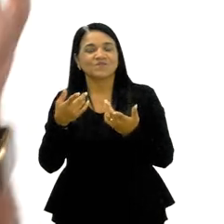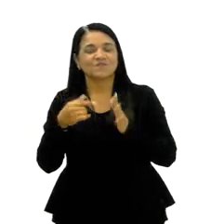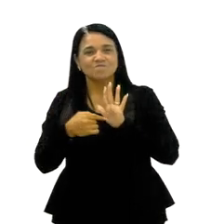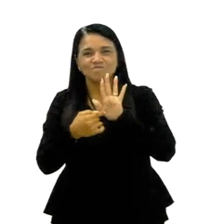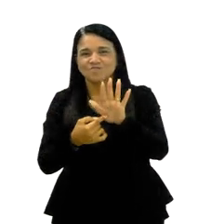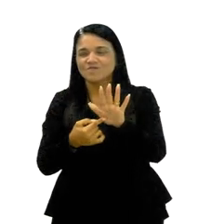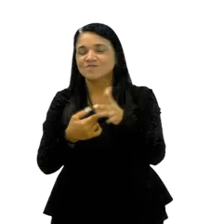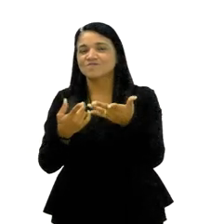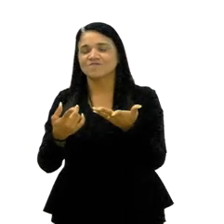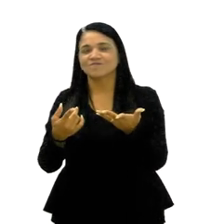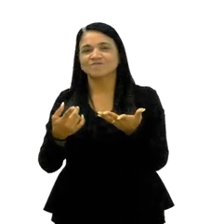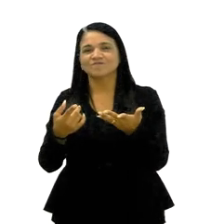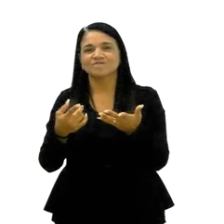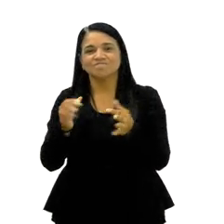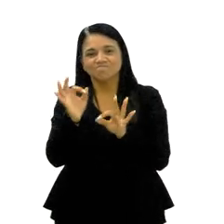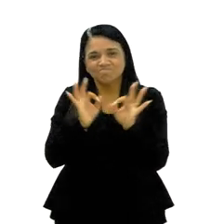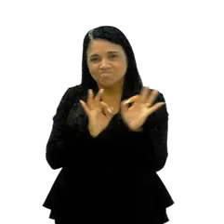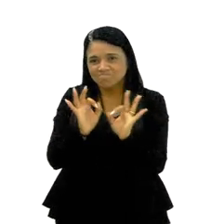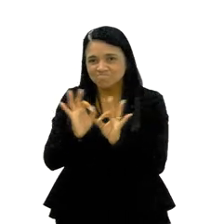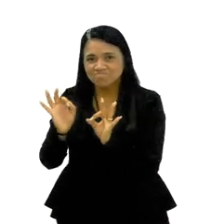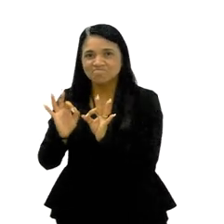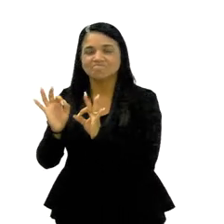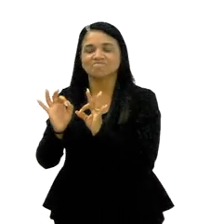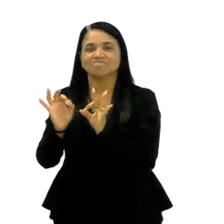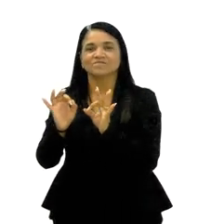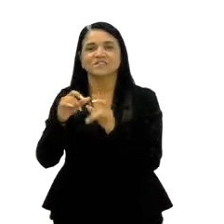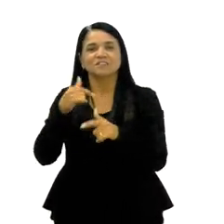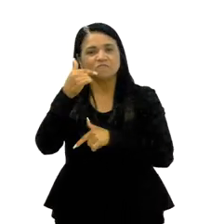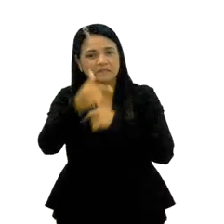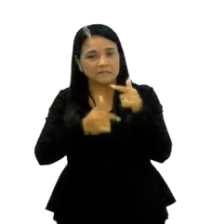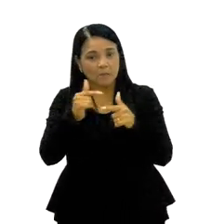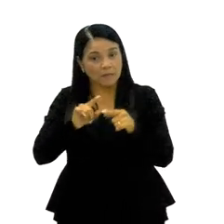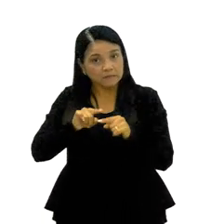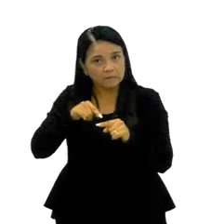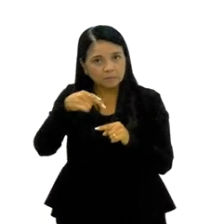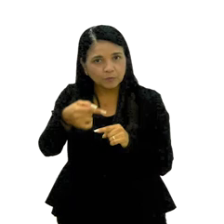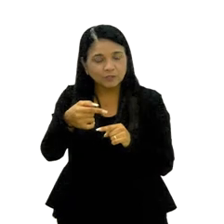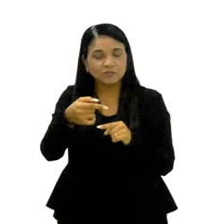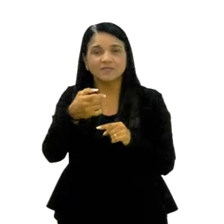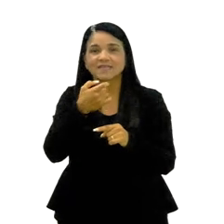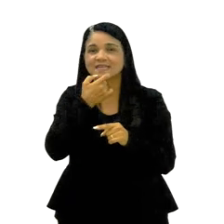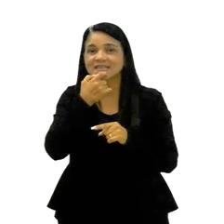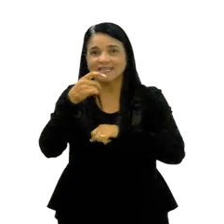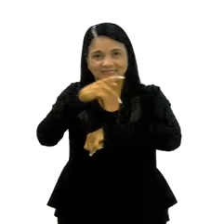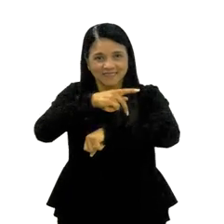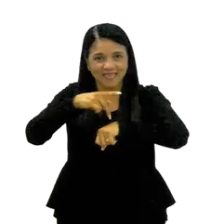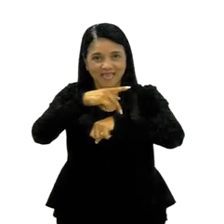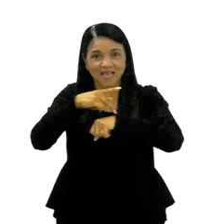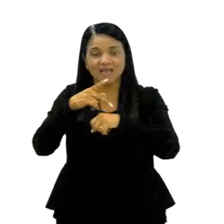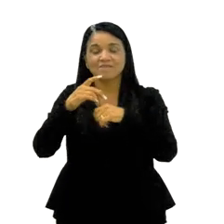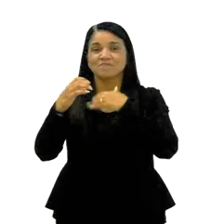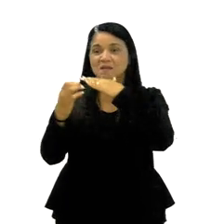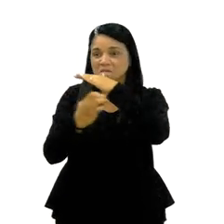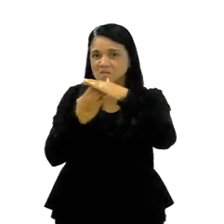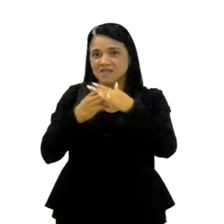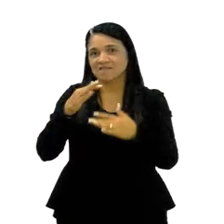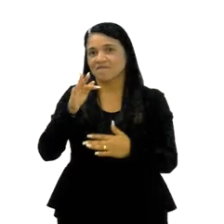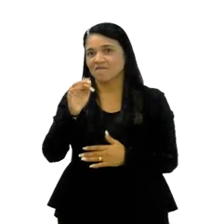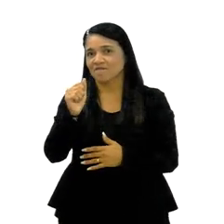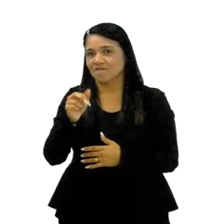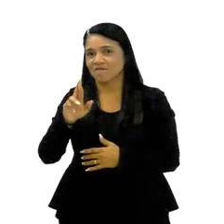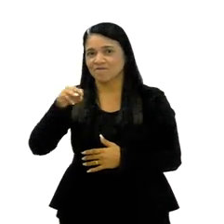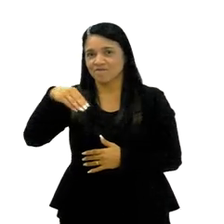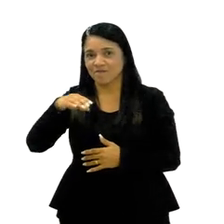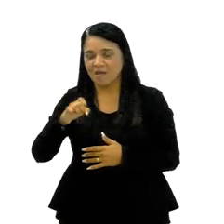a vitrine de Milão para ela. E tivemos um trabalho seguinte na Inglaterra, também para a Farm, onde